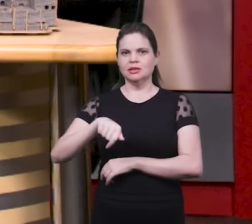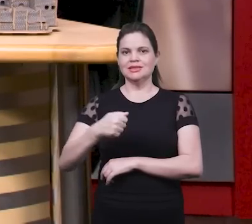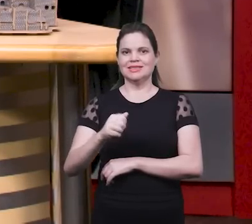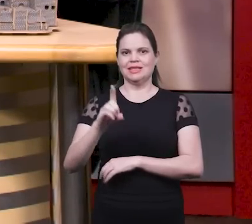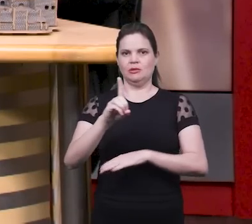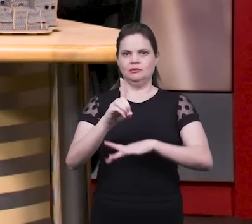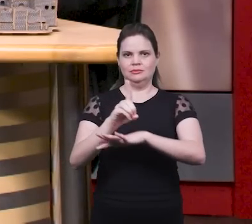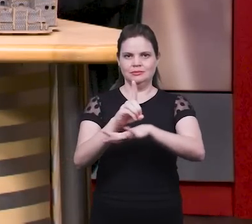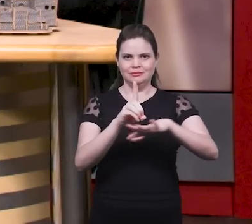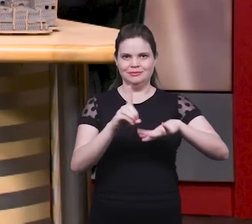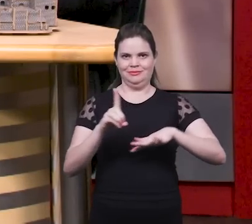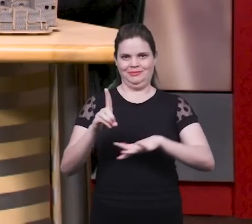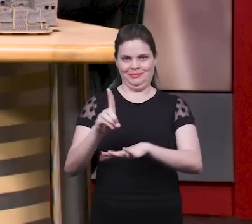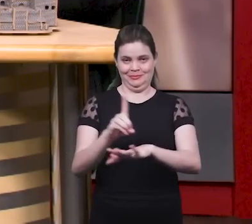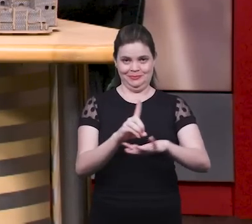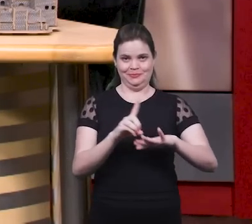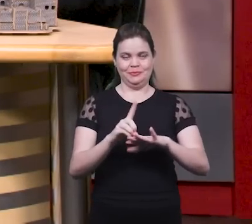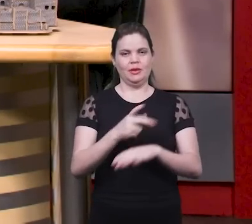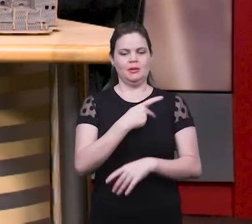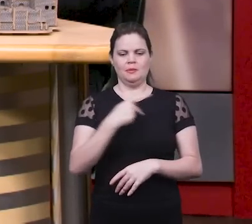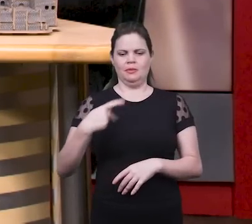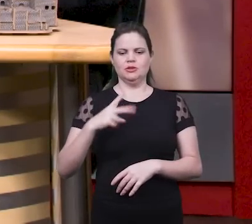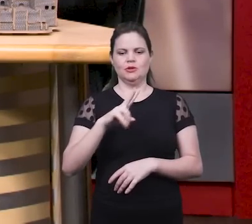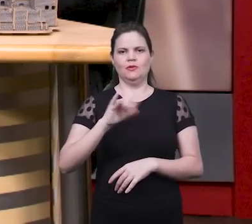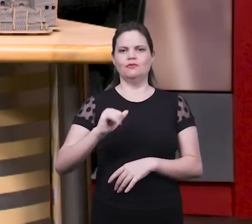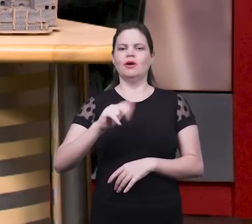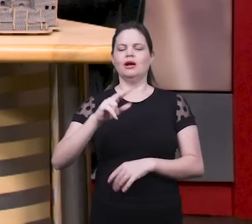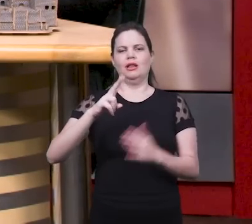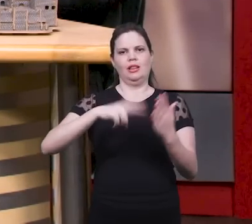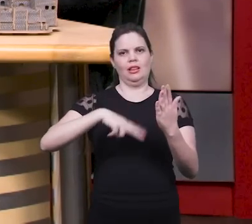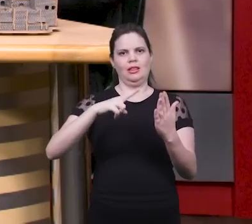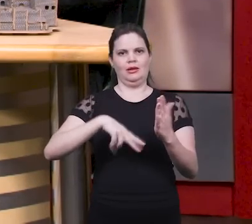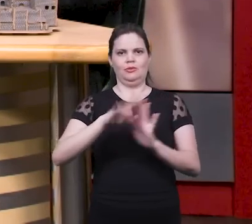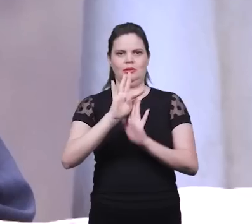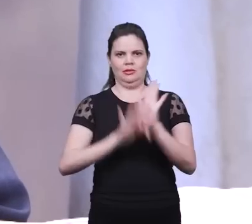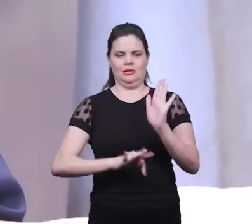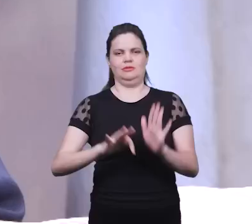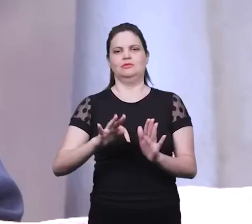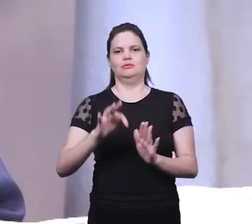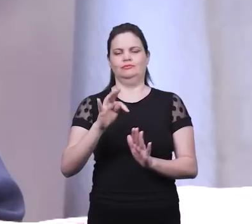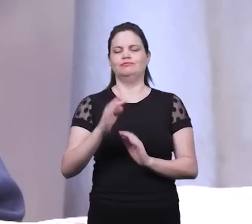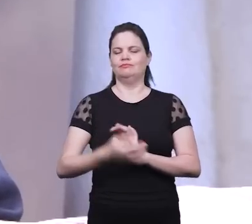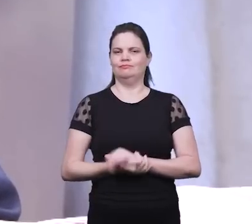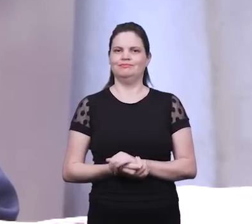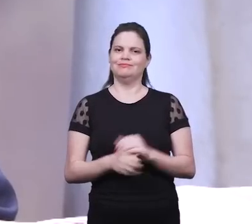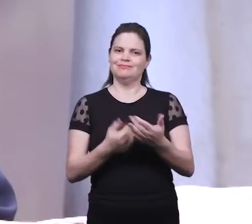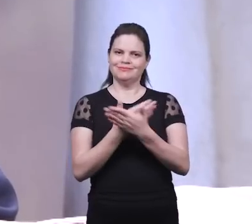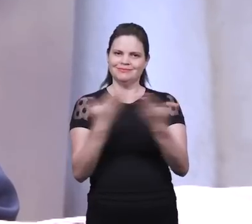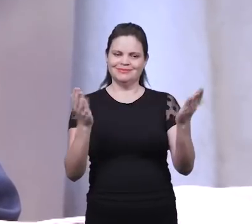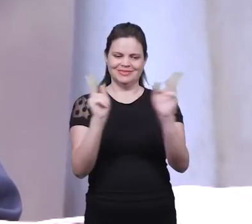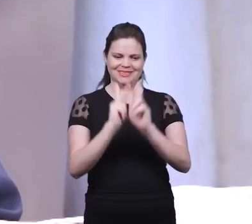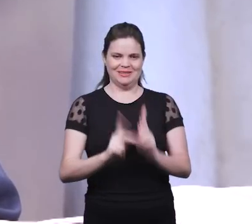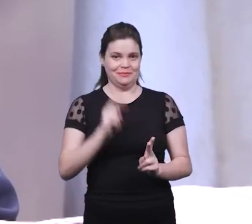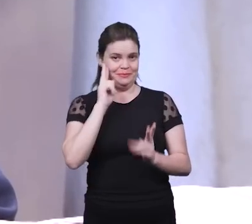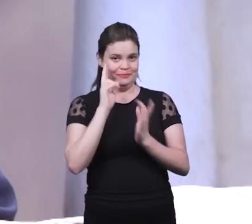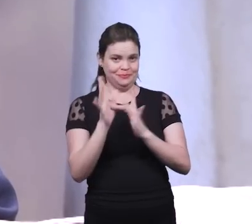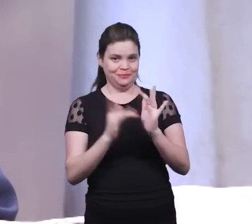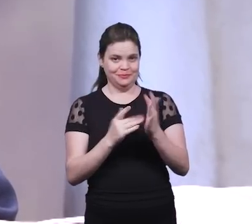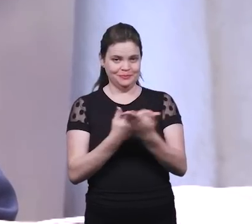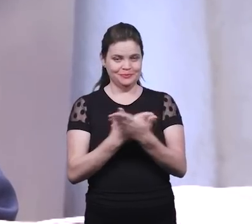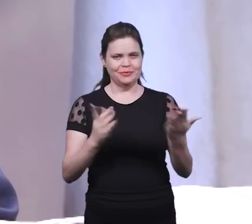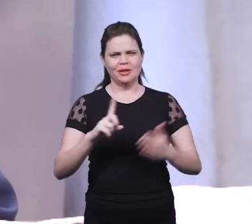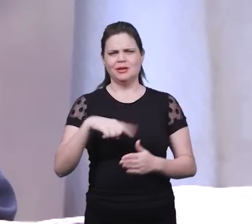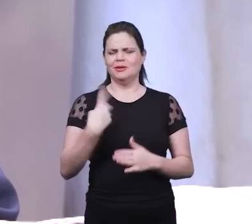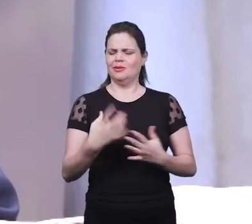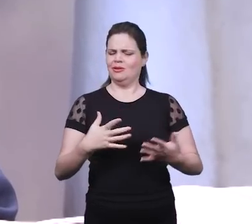Eugênio, que vai dar início lendo aí um texto da Bíblia. Bom, saudamos a todos com a paz do Senhor. Para nos alegria estarmos